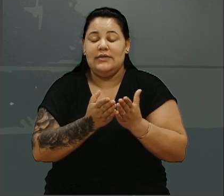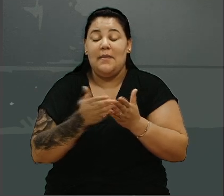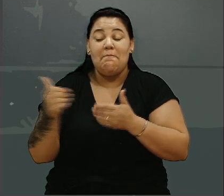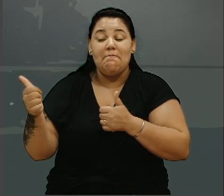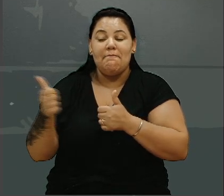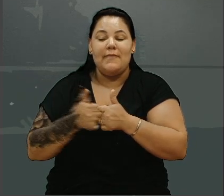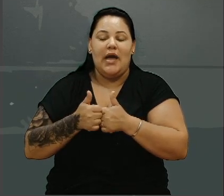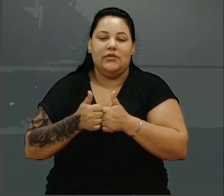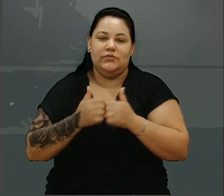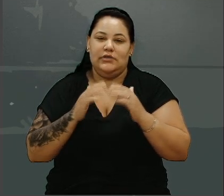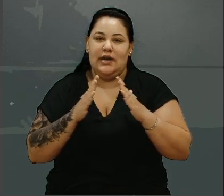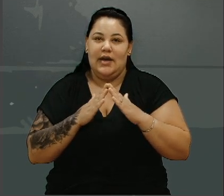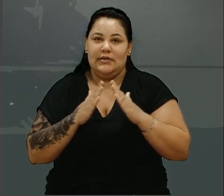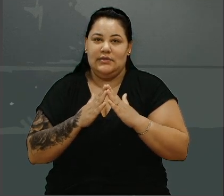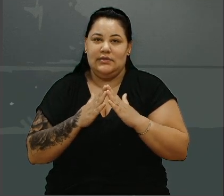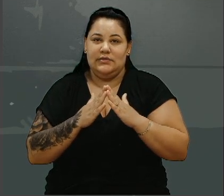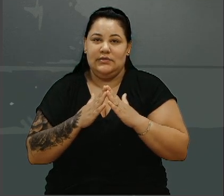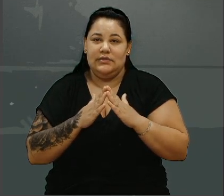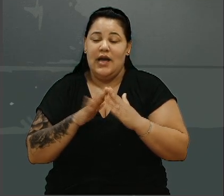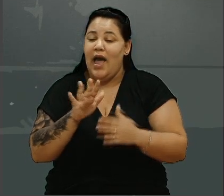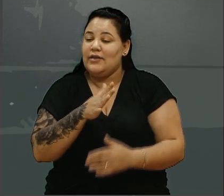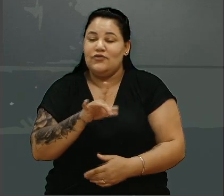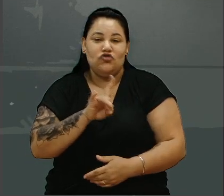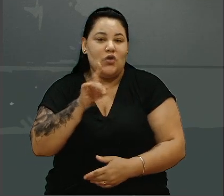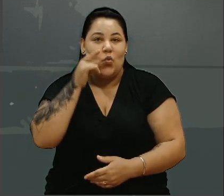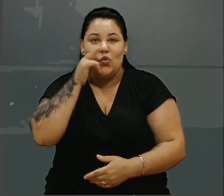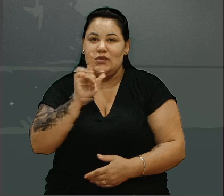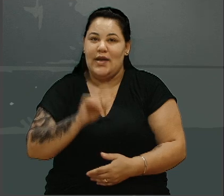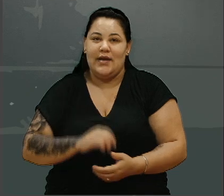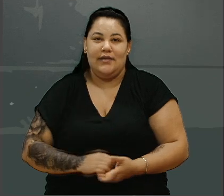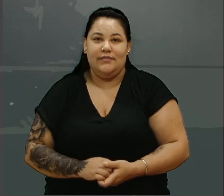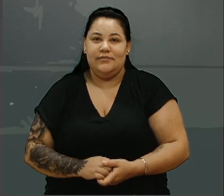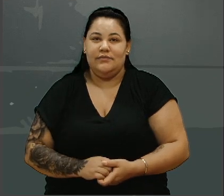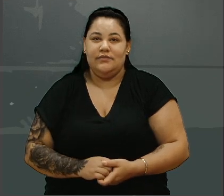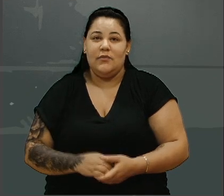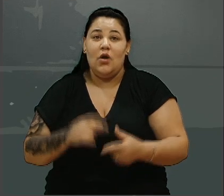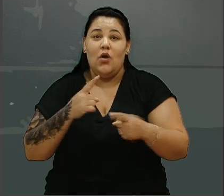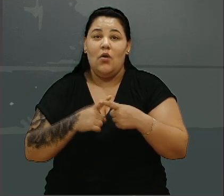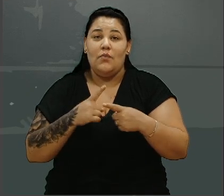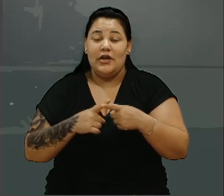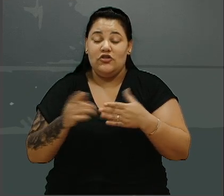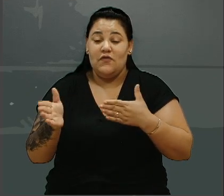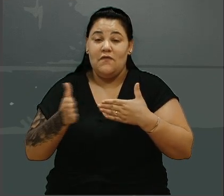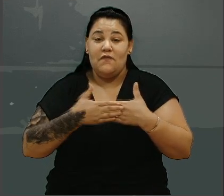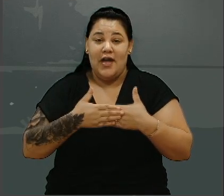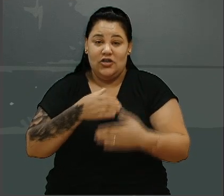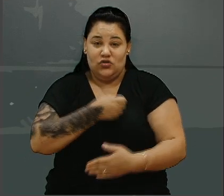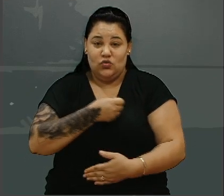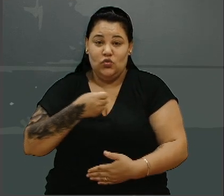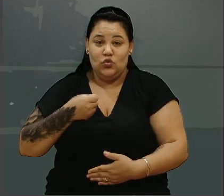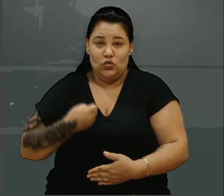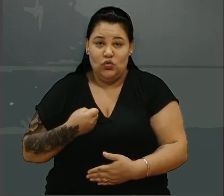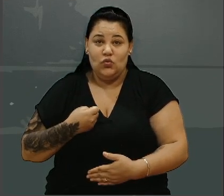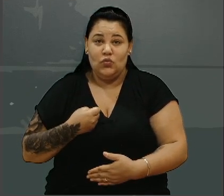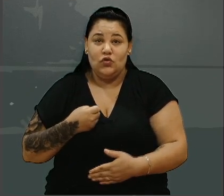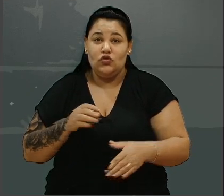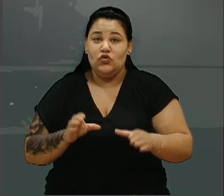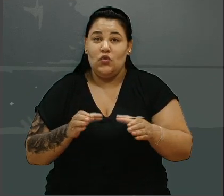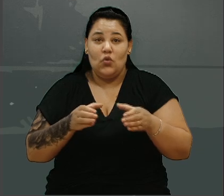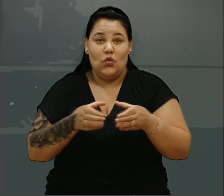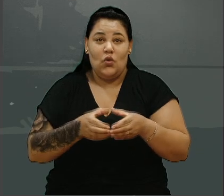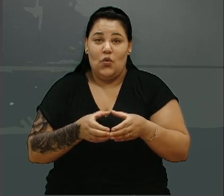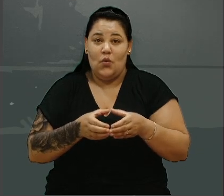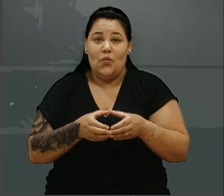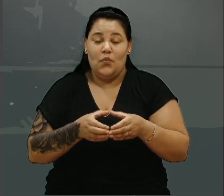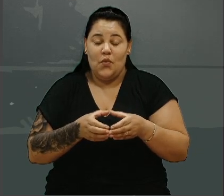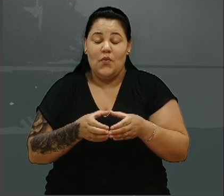100 metros. Nem sempre a gente consegue. Porque quando a gente fecha o número de turmas e atende a legislação, nós não conseguimos